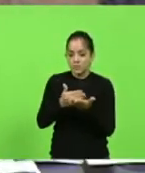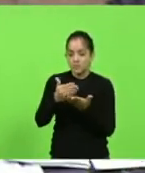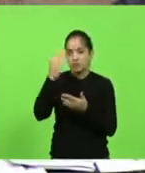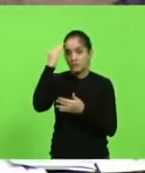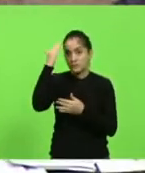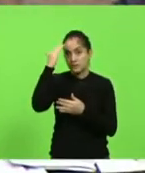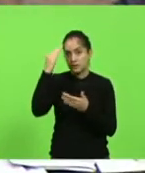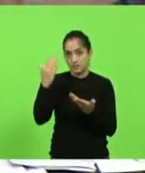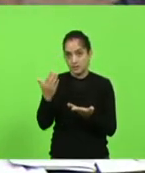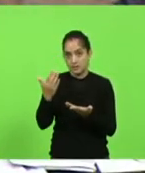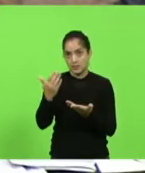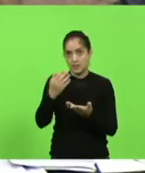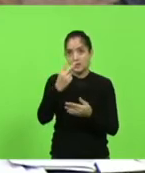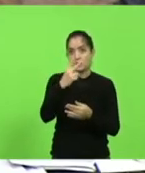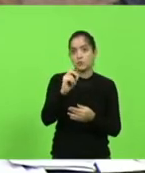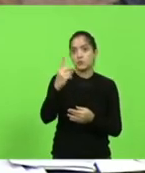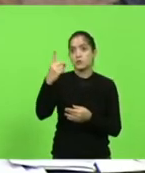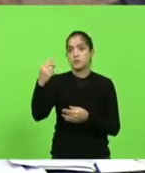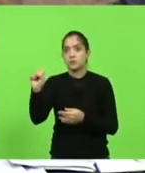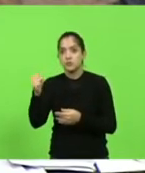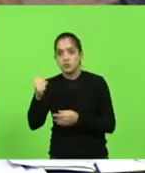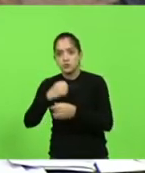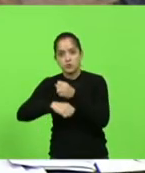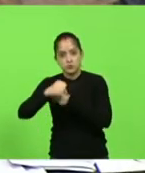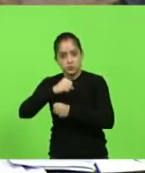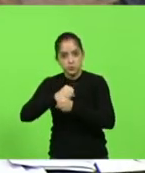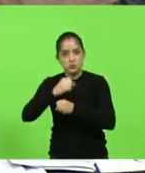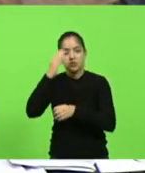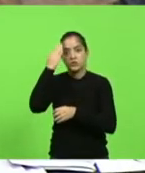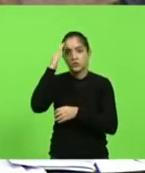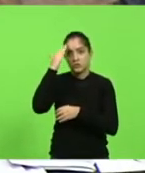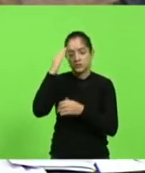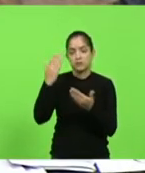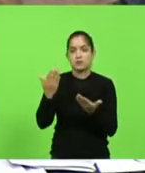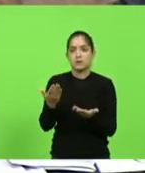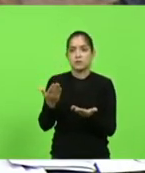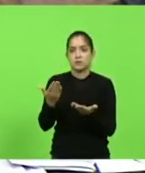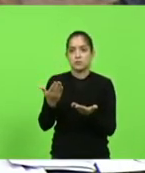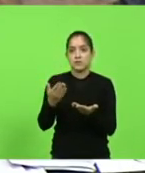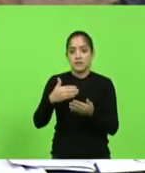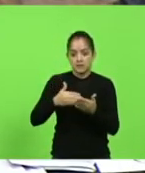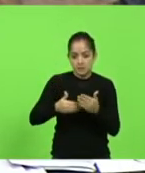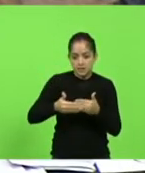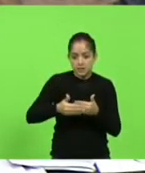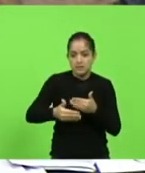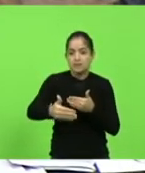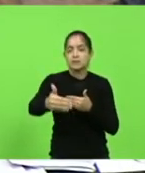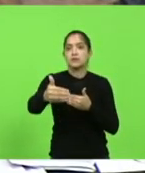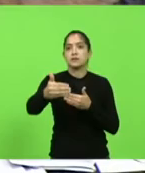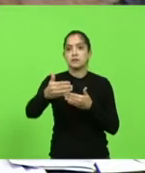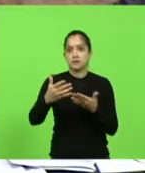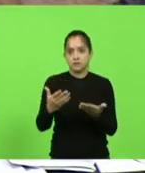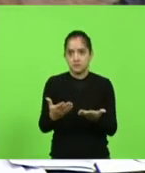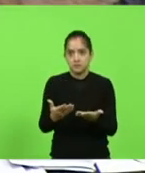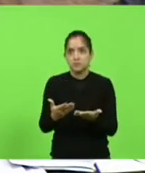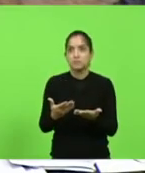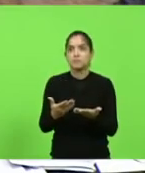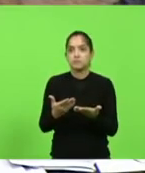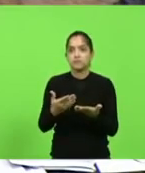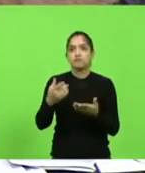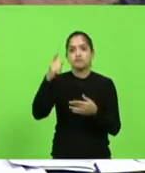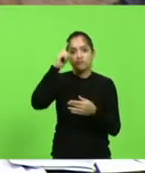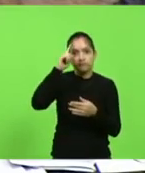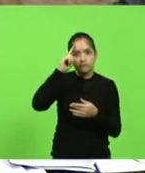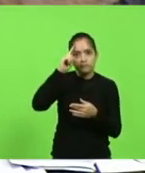Em 2018, nós tomamos ciência do que nós teríamos que fazer. E daqui para frente vai ser na militância, vai ser no dia a dia, no